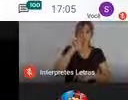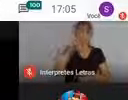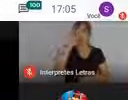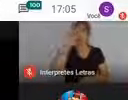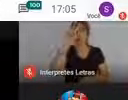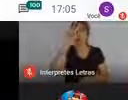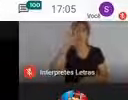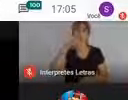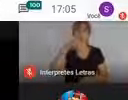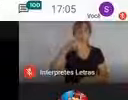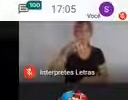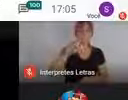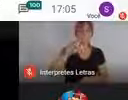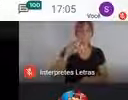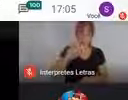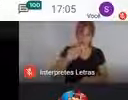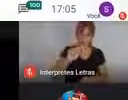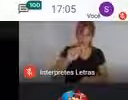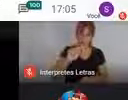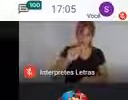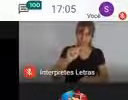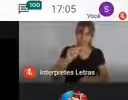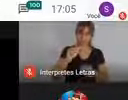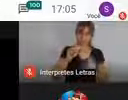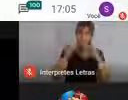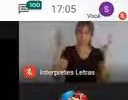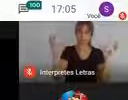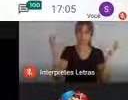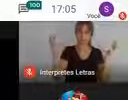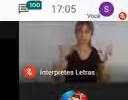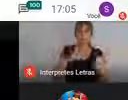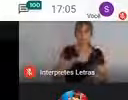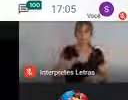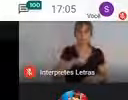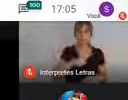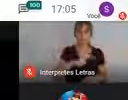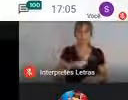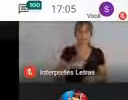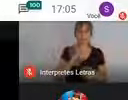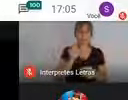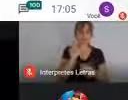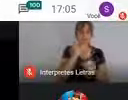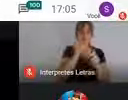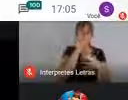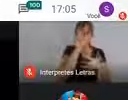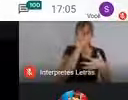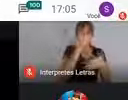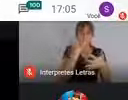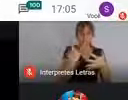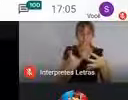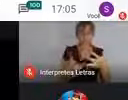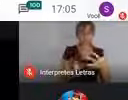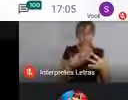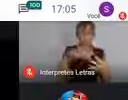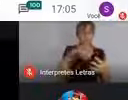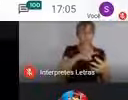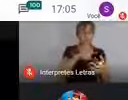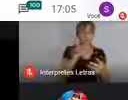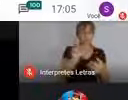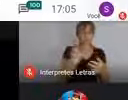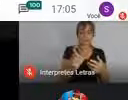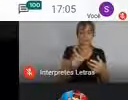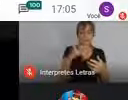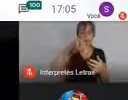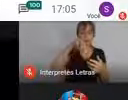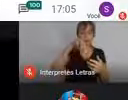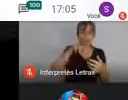voa. Então tivemos as respostas mosca varejeira, mamangá, mutuca, mosca